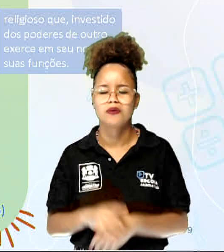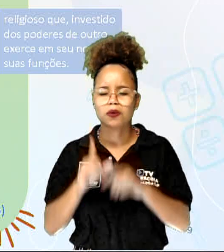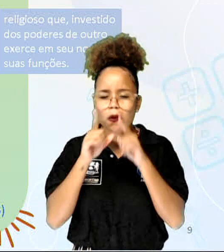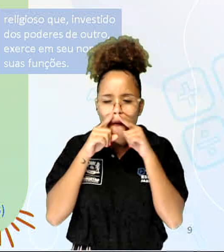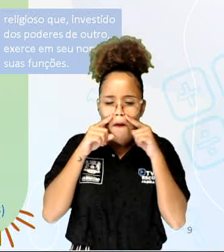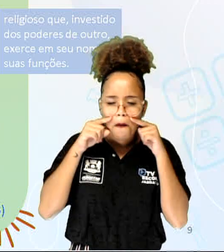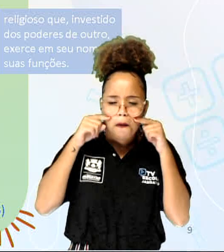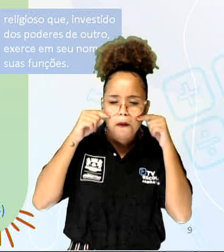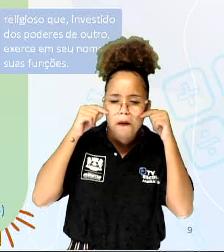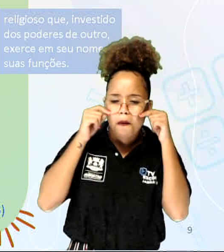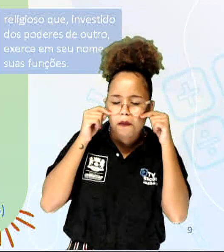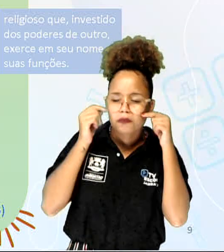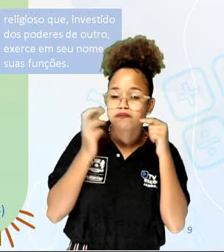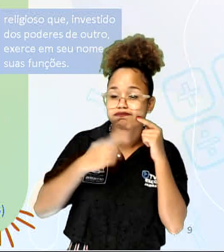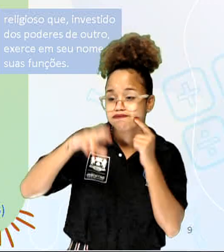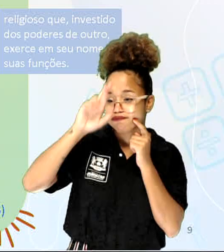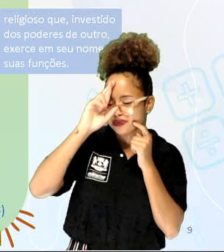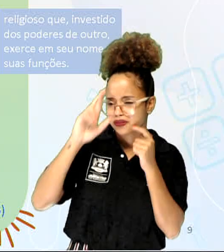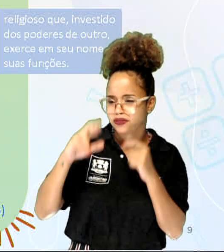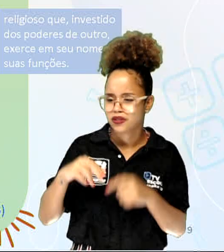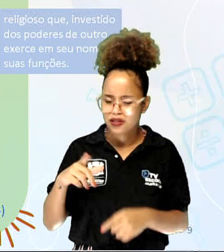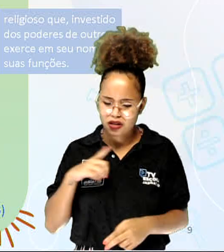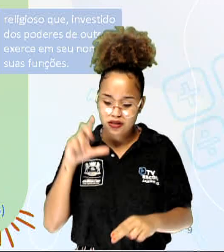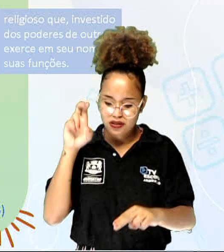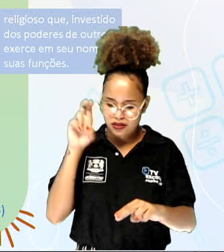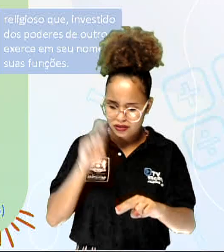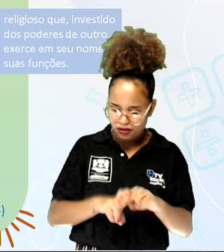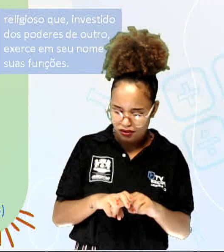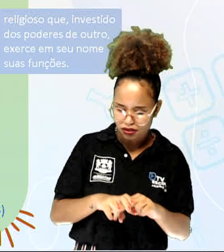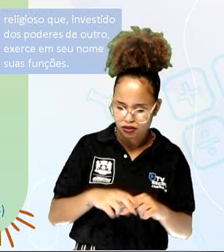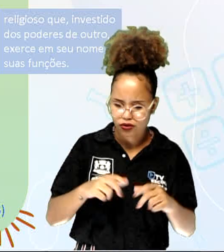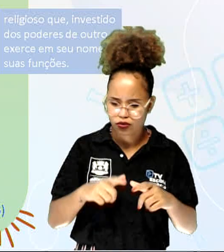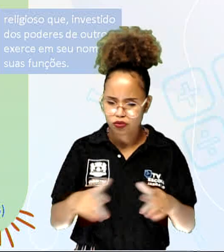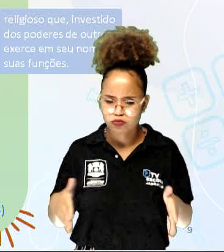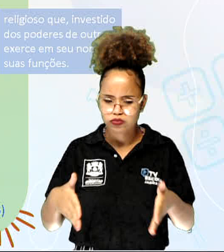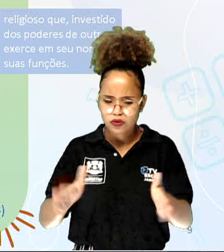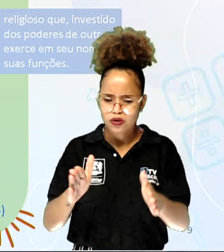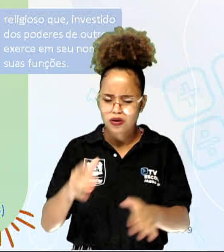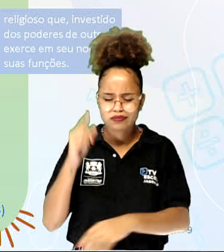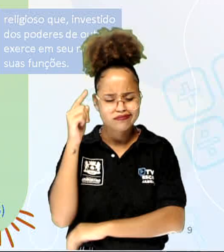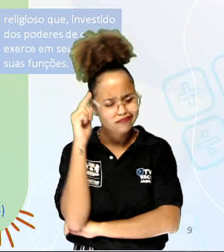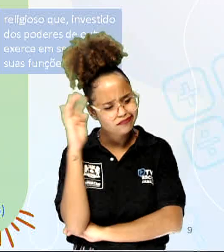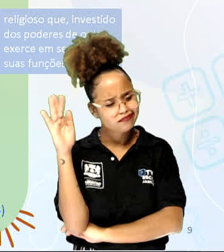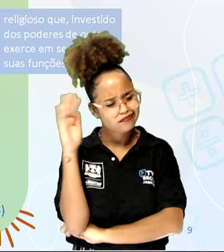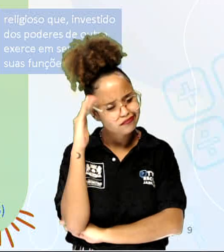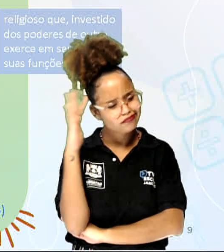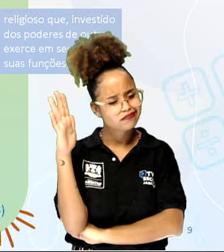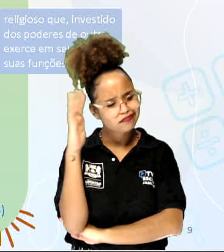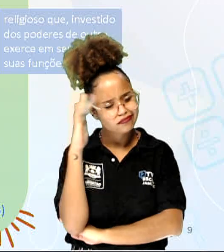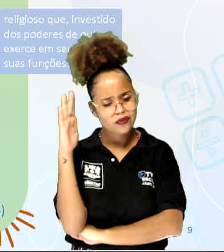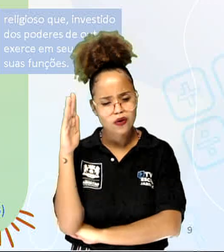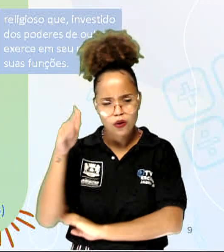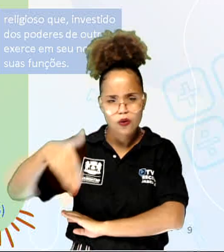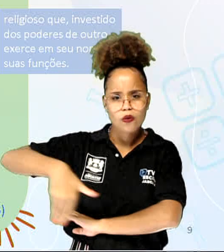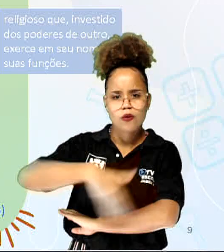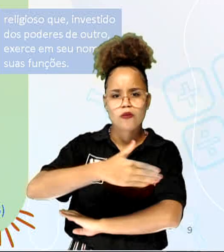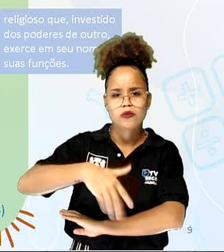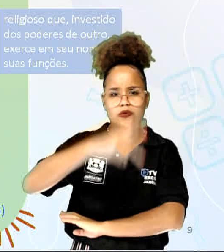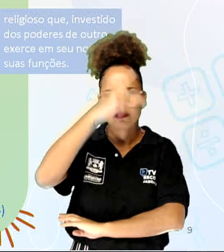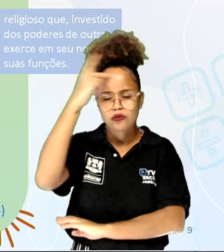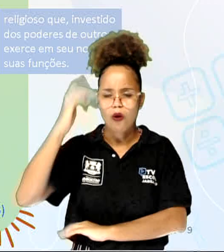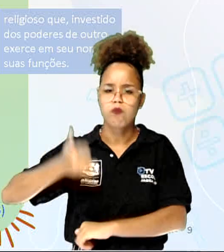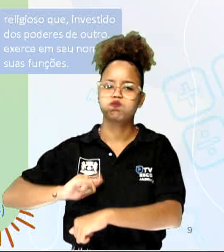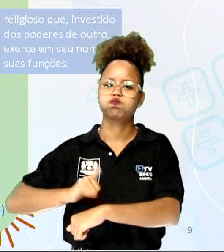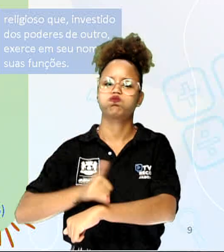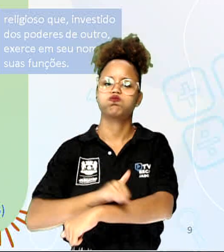de meio-dia, ele estava sentado na poeira do caminho, imaginando bobagem, quando passou um gordo vigário